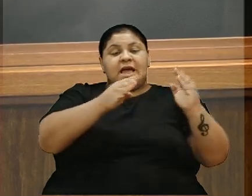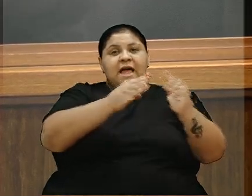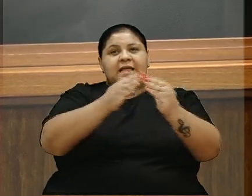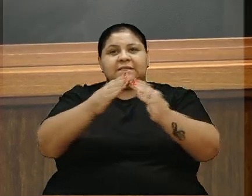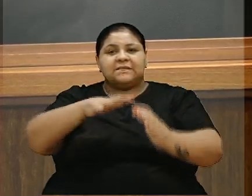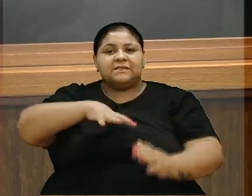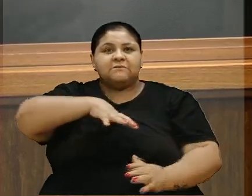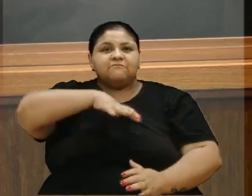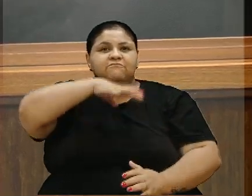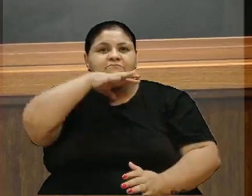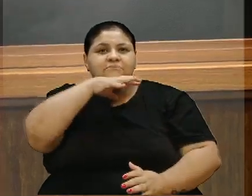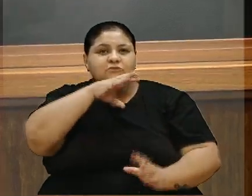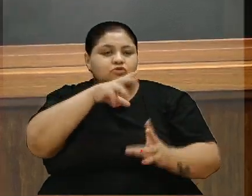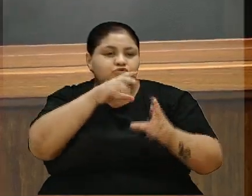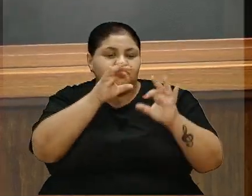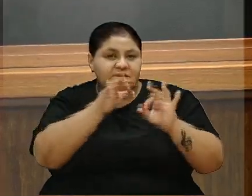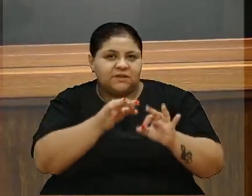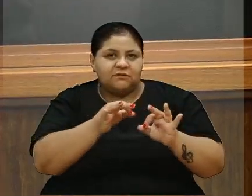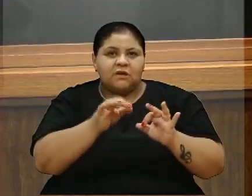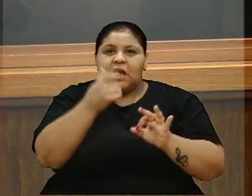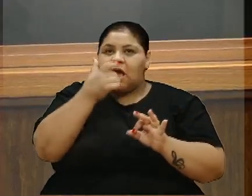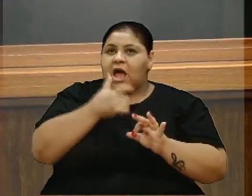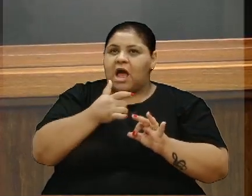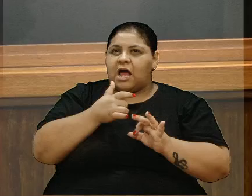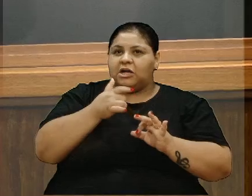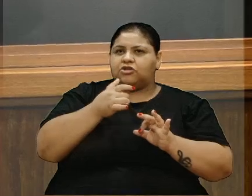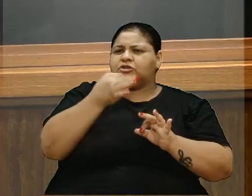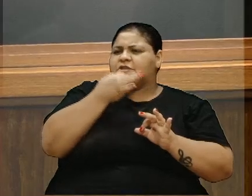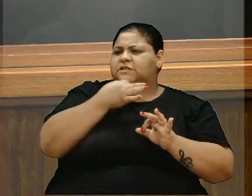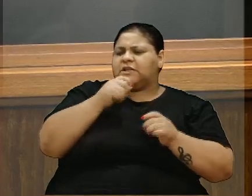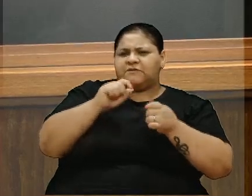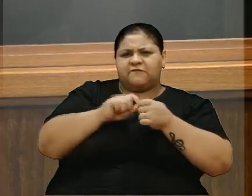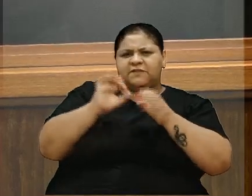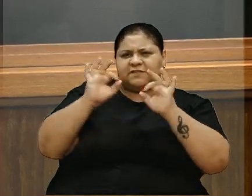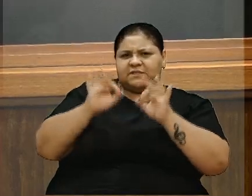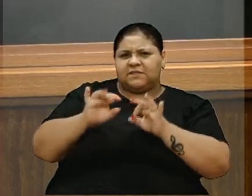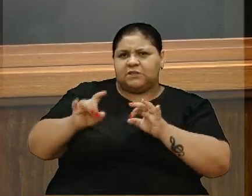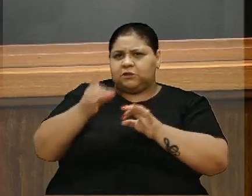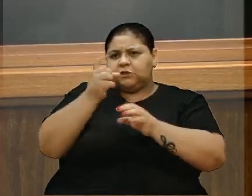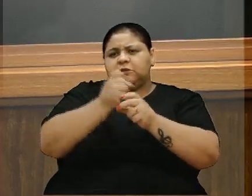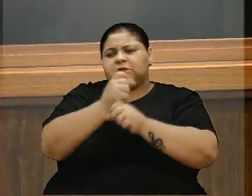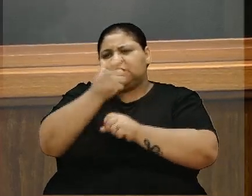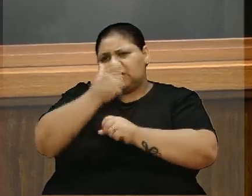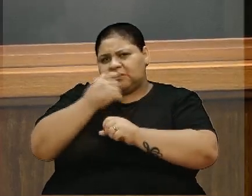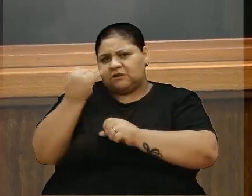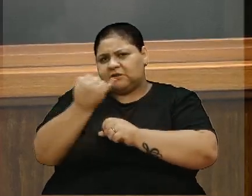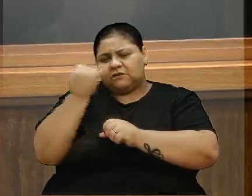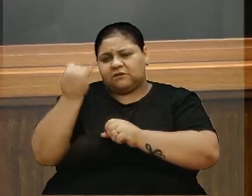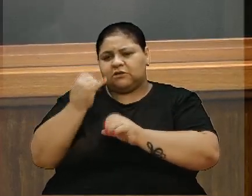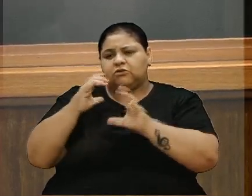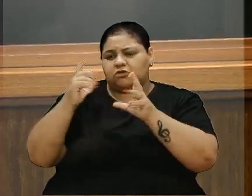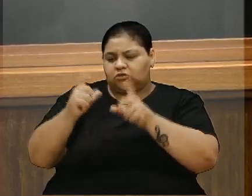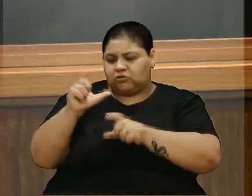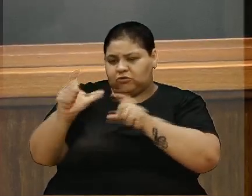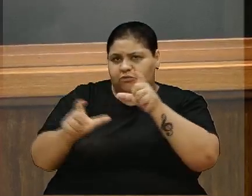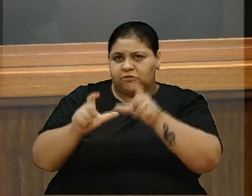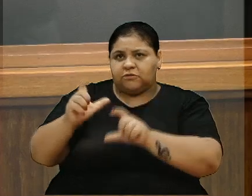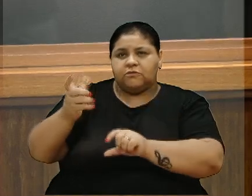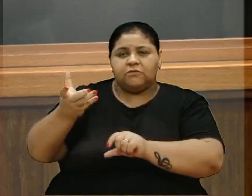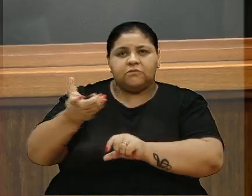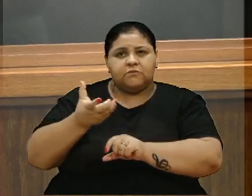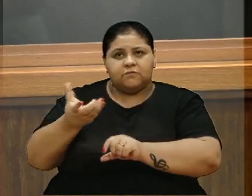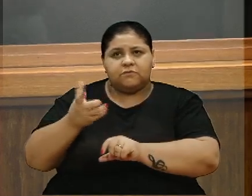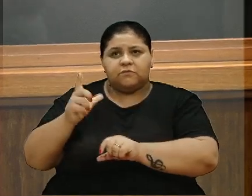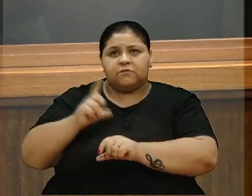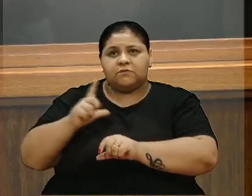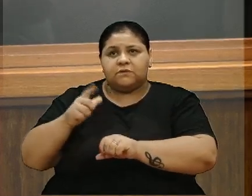estão, beleza. Eu acho que o município fez muito isso nos últimos anos e é importante, porque todas as pessoas querem ter